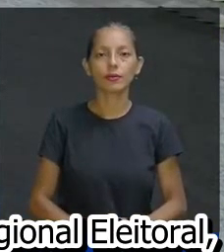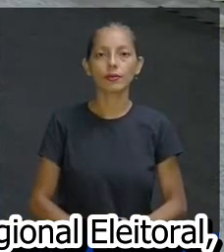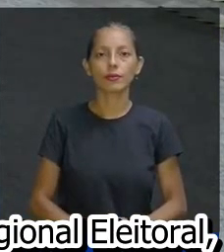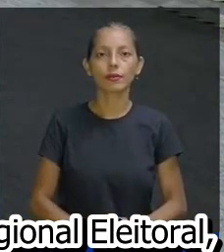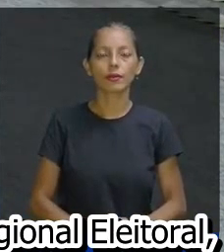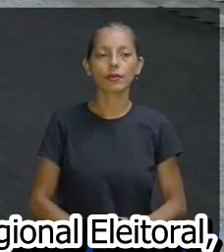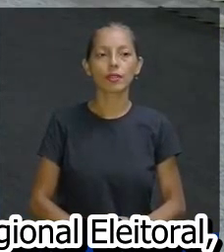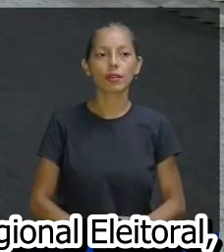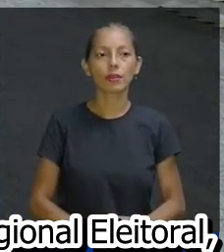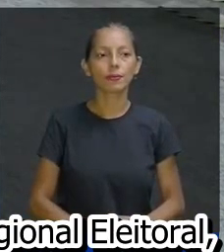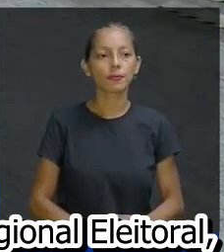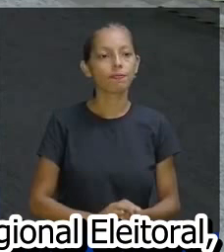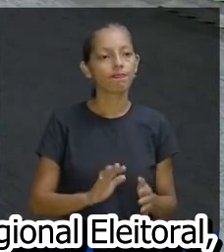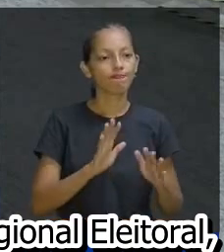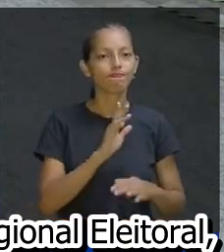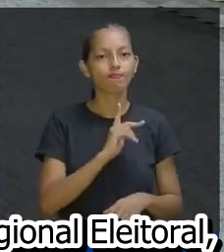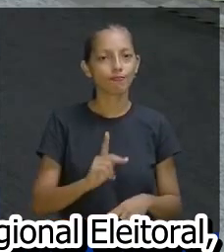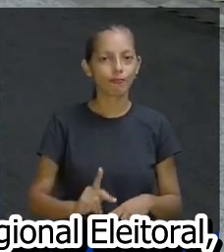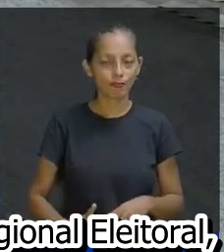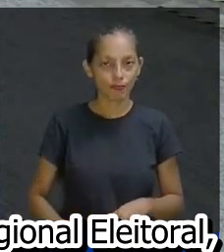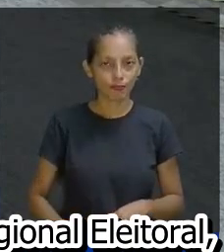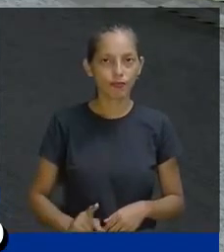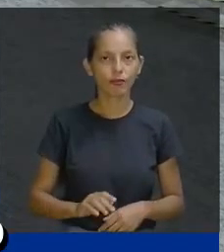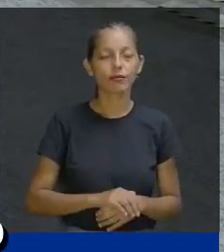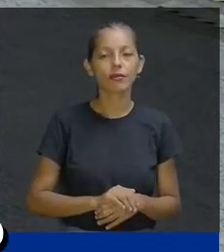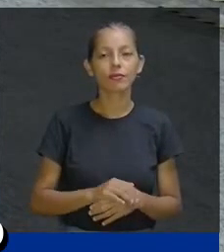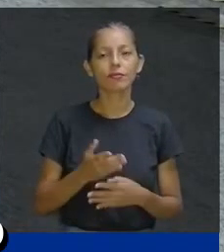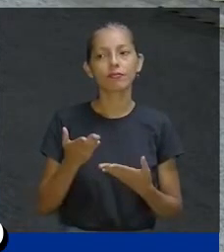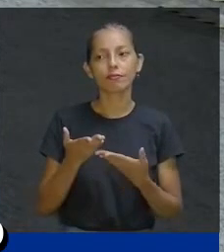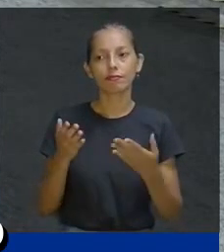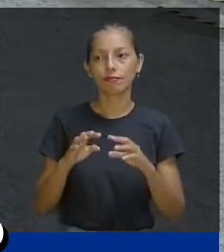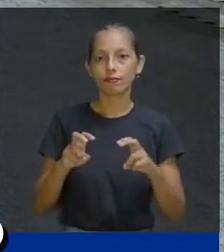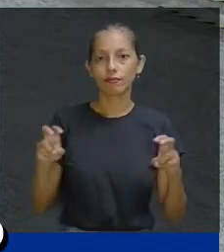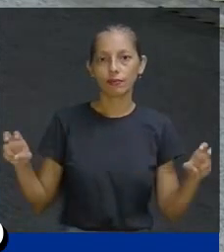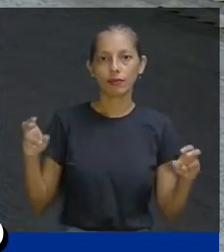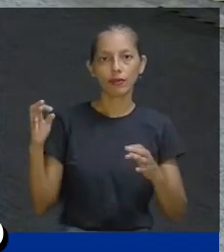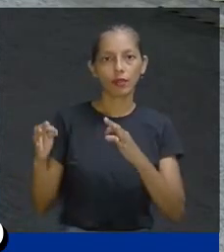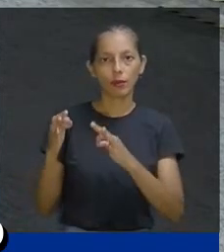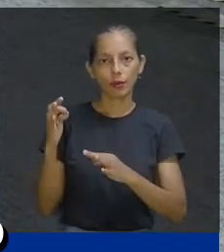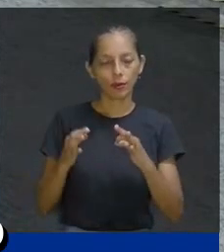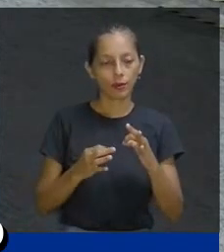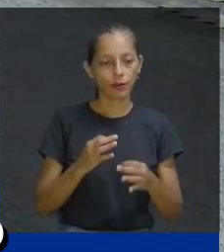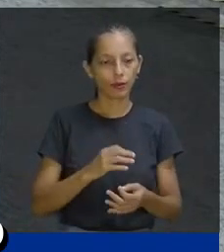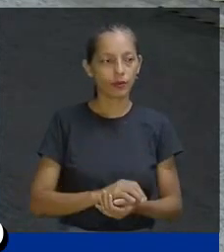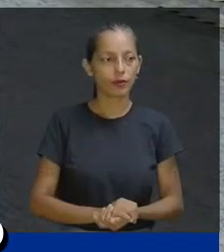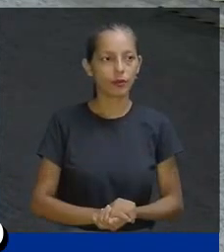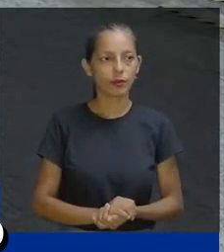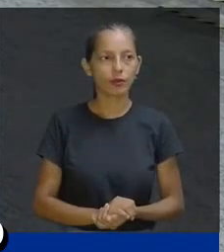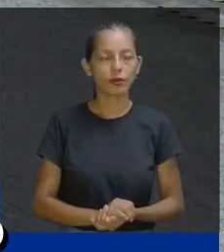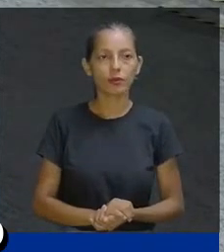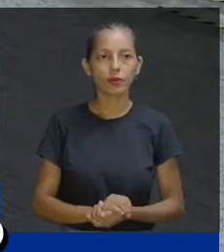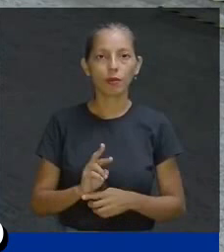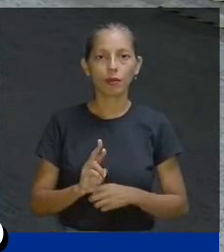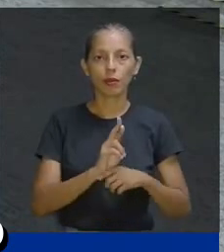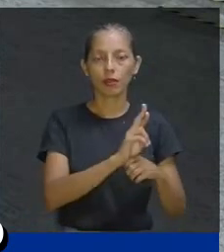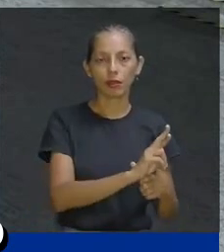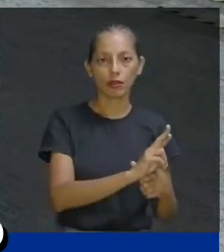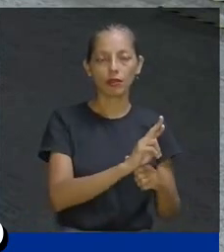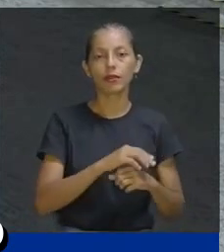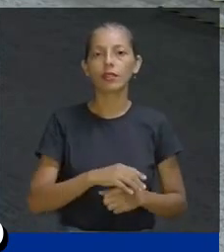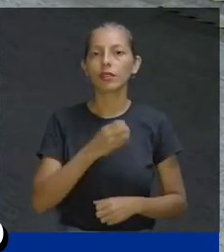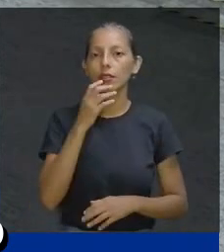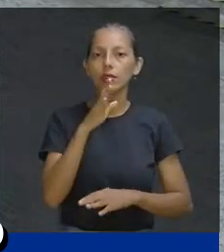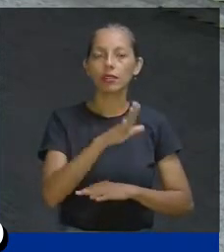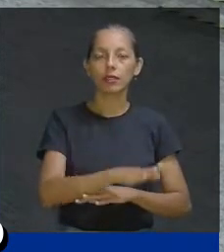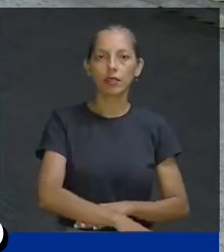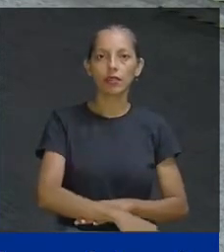ilustres pares, senhora procuradora regional eleitoral, aqueles que estão presentes aí nesse plenário e